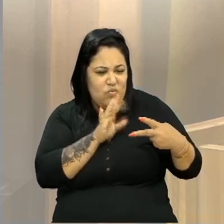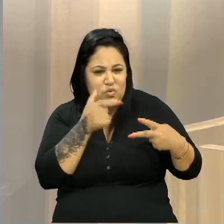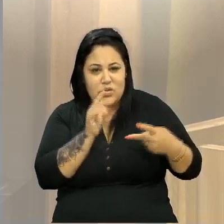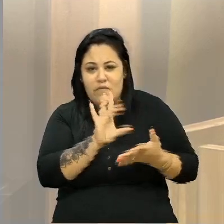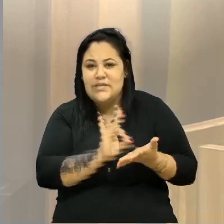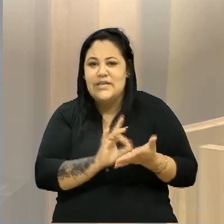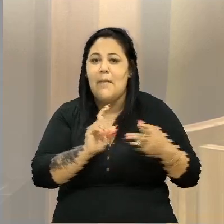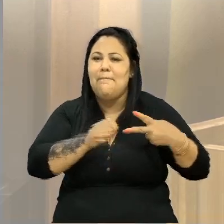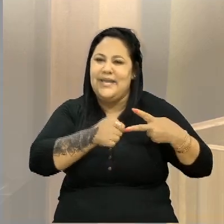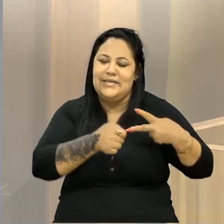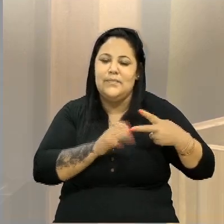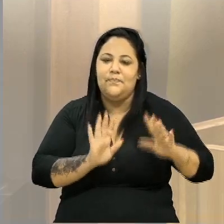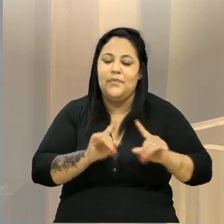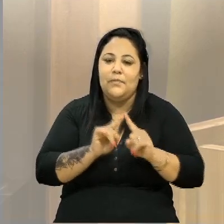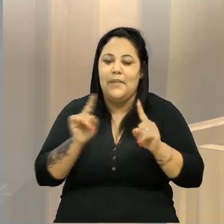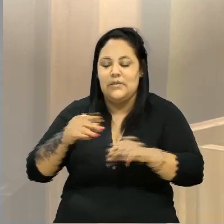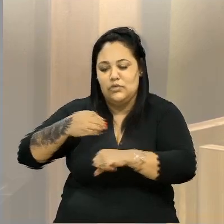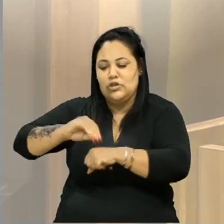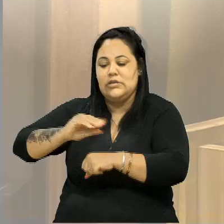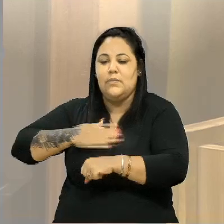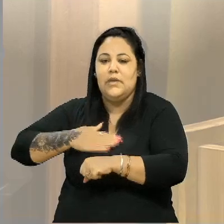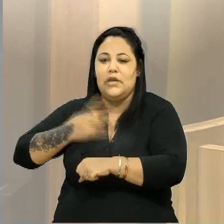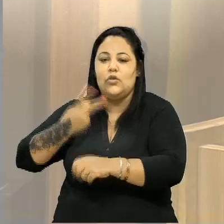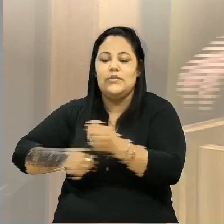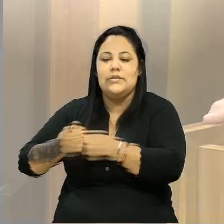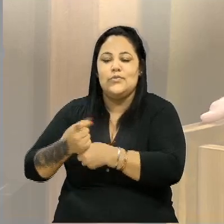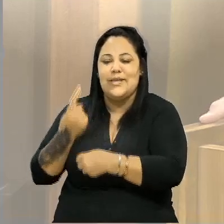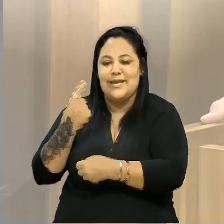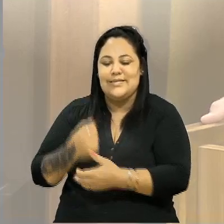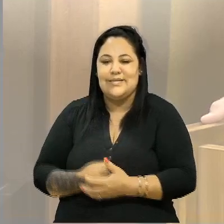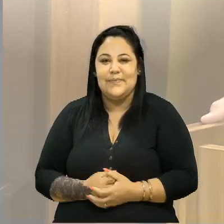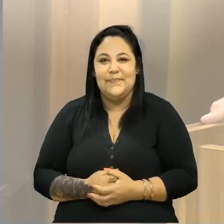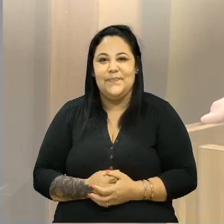mas também uma indicação minha 2 anos atrás.